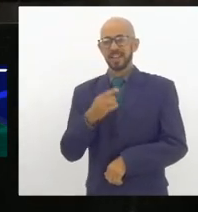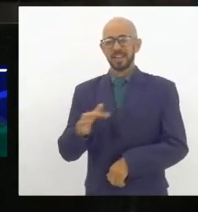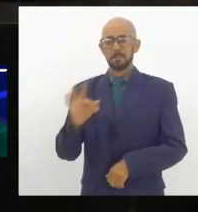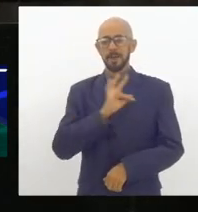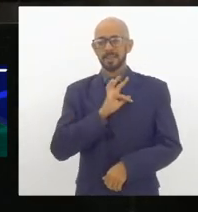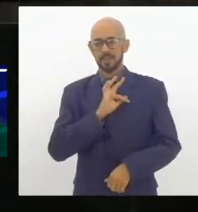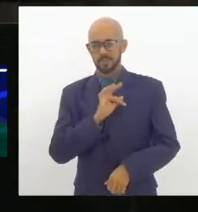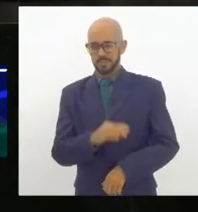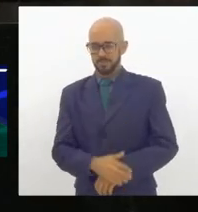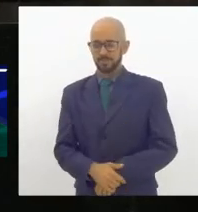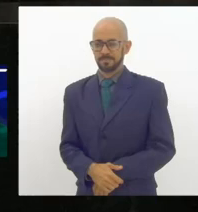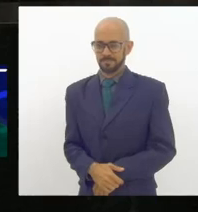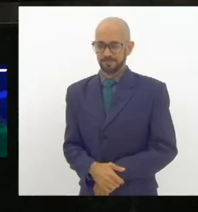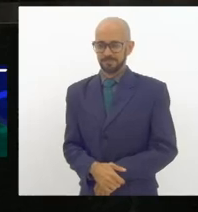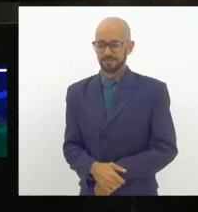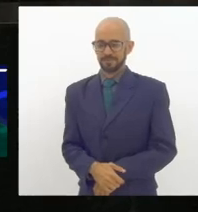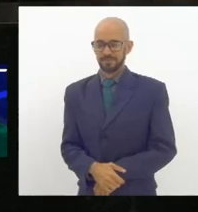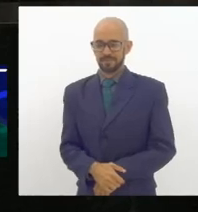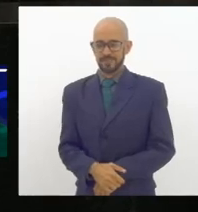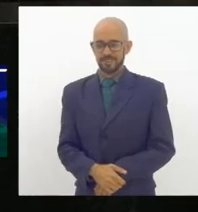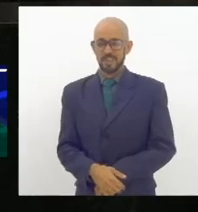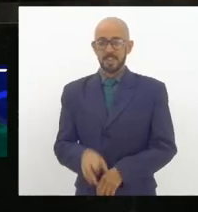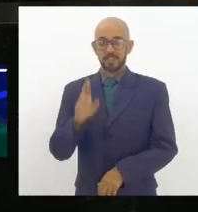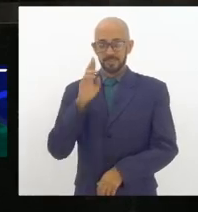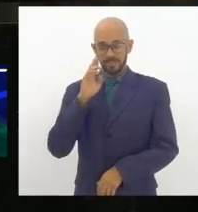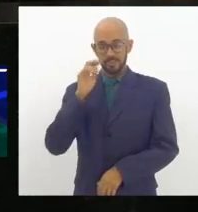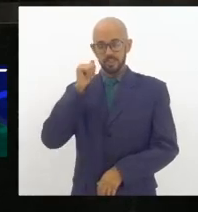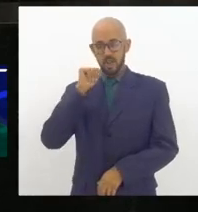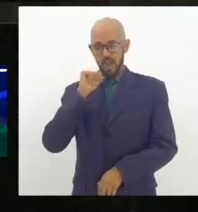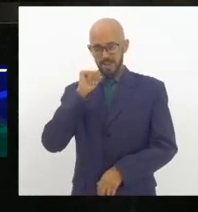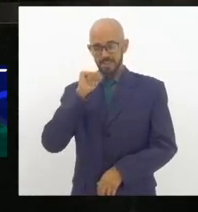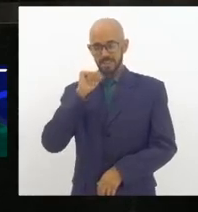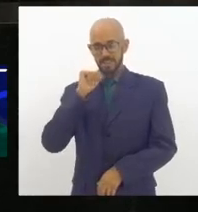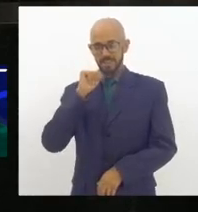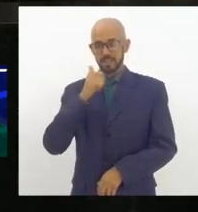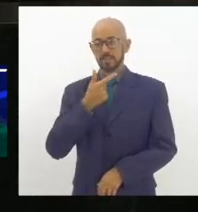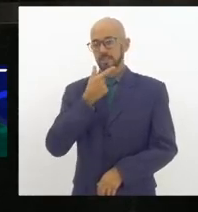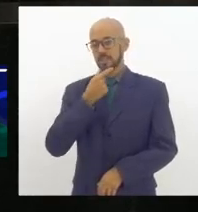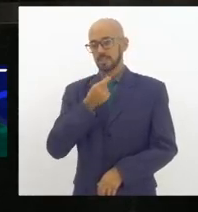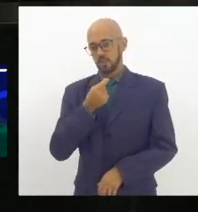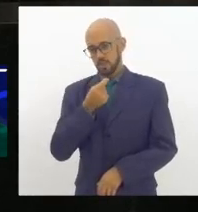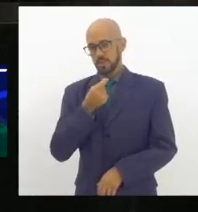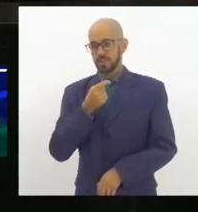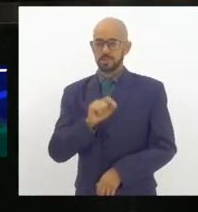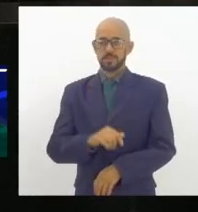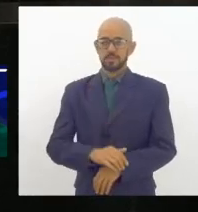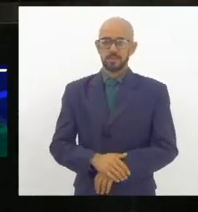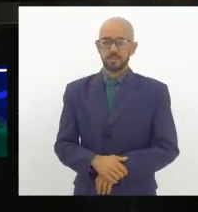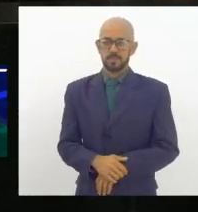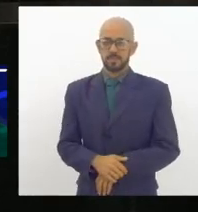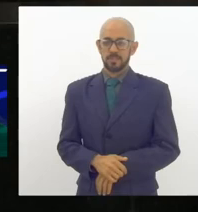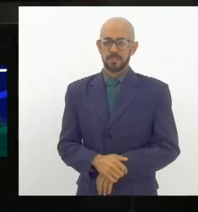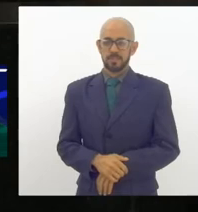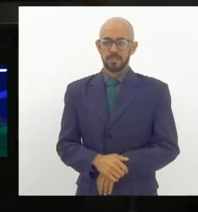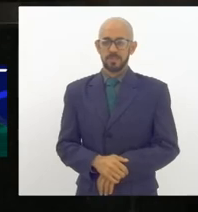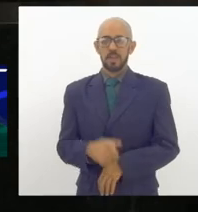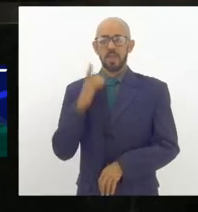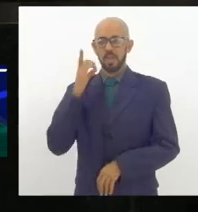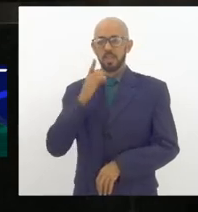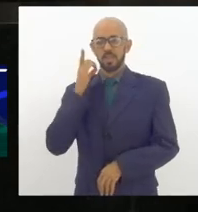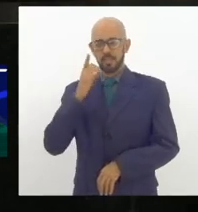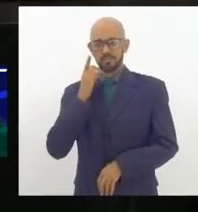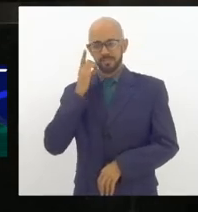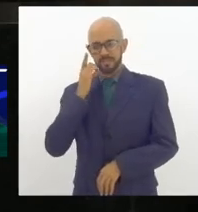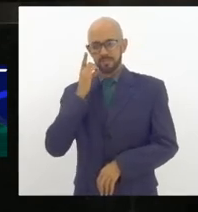Martha Rocha senhoras e senhores deputados